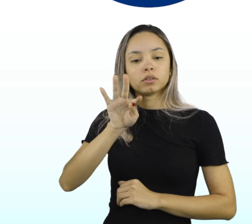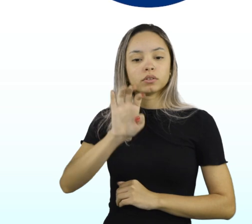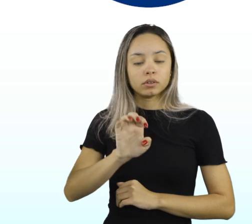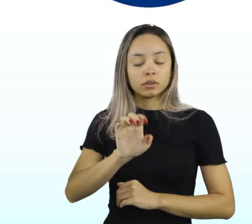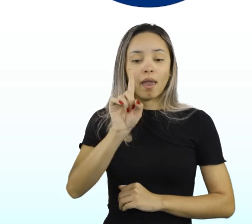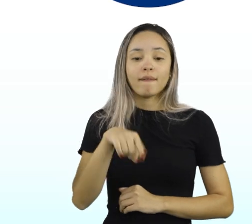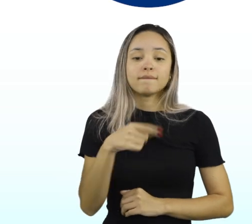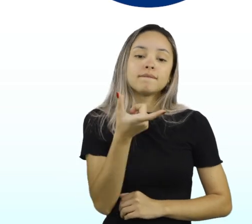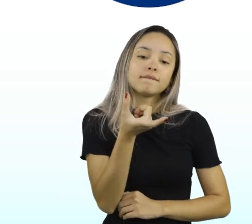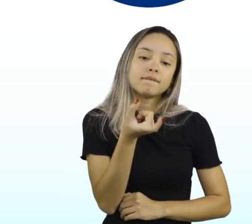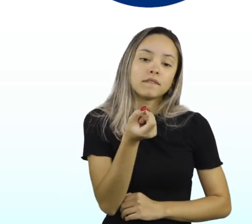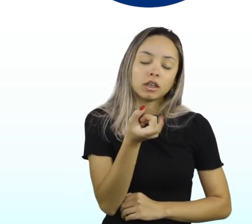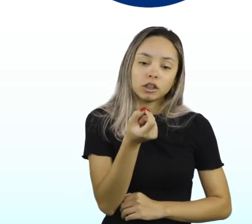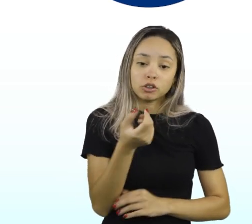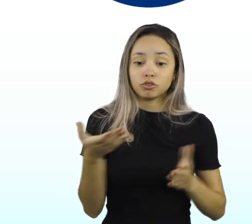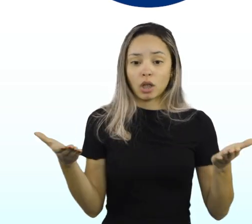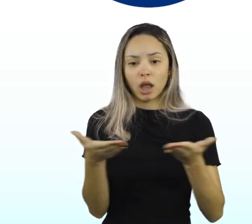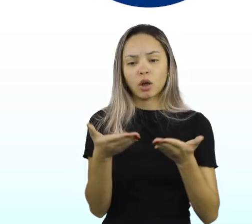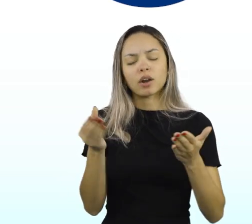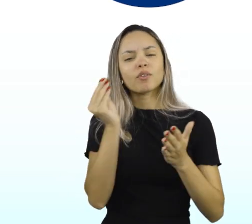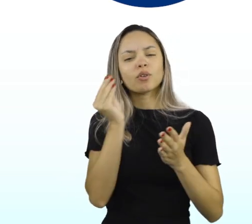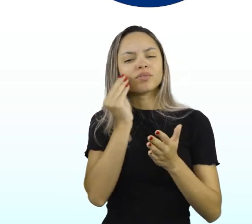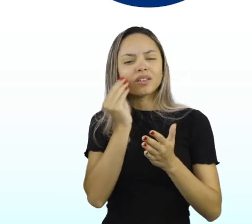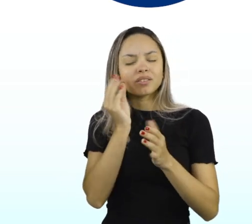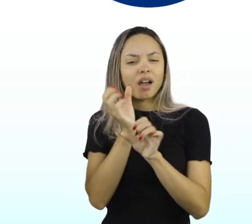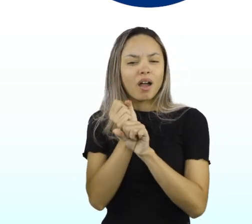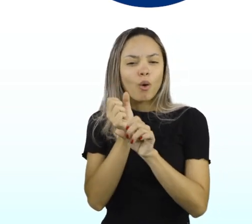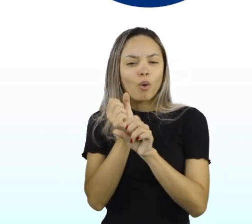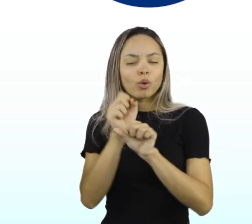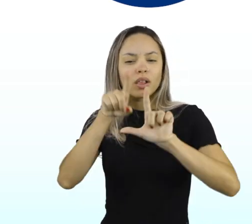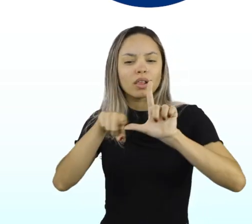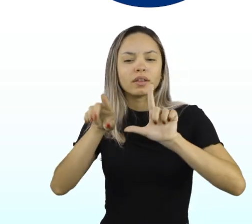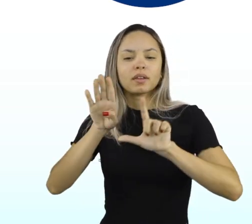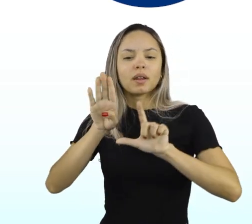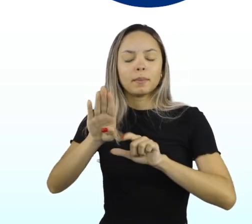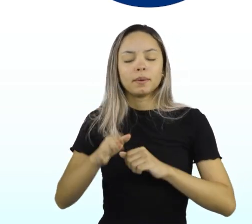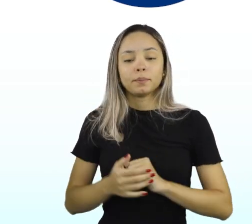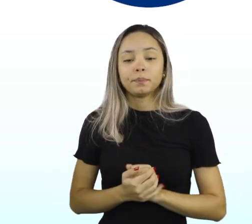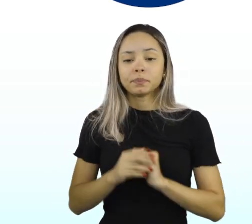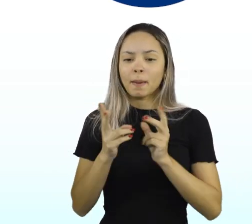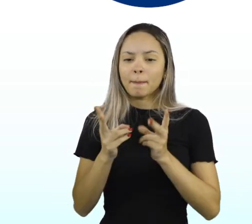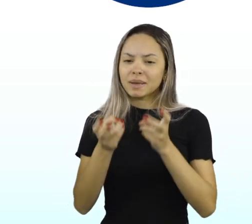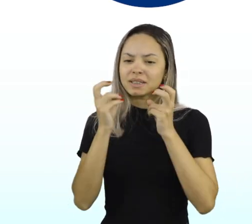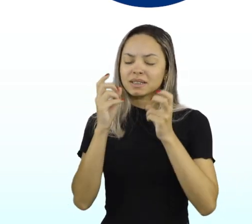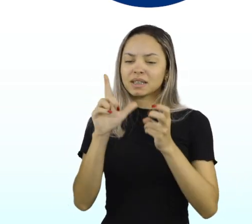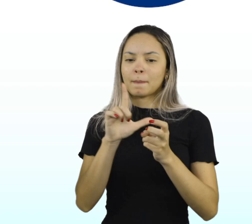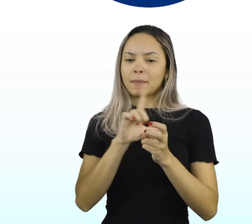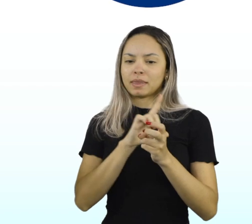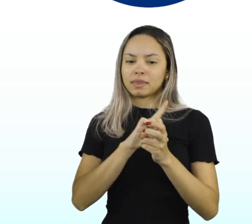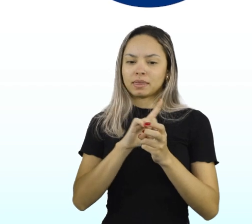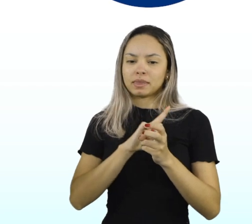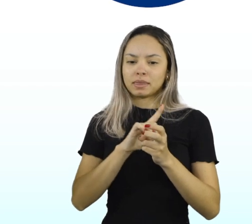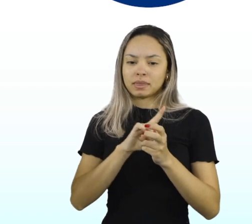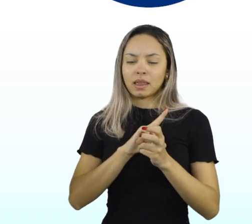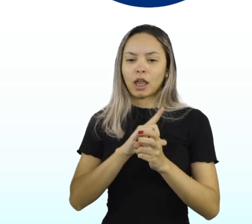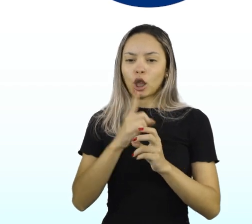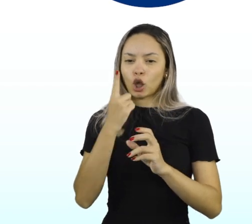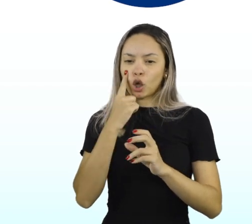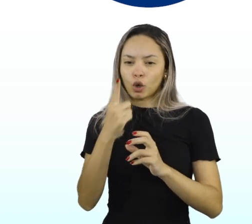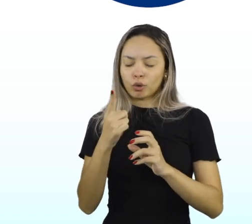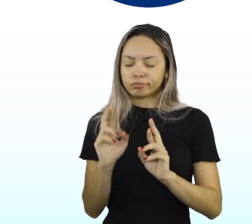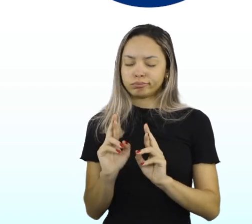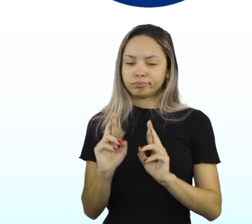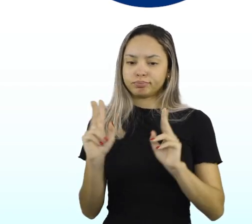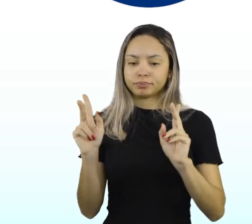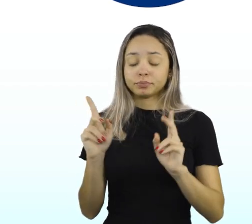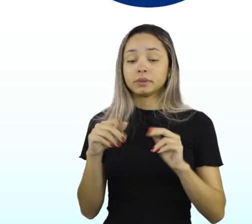Bom, agora é com você. Vamos tentar fazer essa letra B? Vamos comigo. Quais são as duas forças? Perceba que elas estão perpendiculares. Então você vai pegar